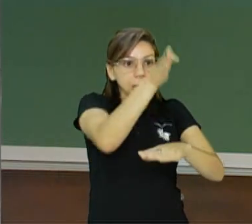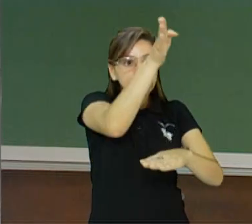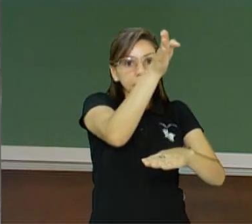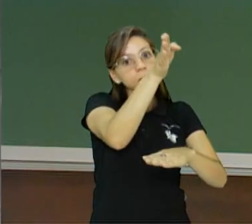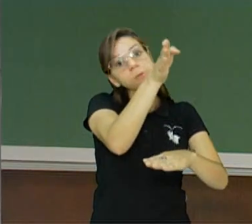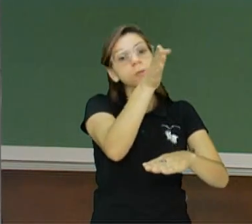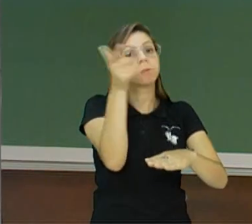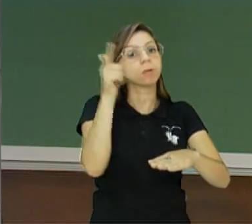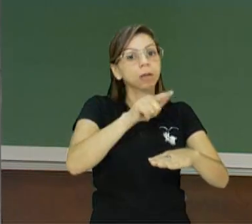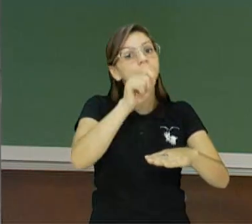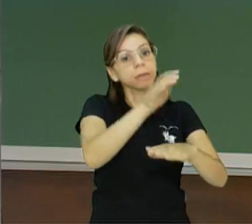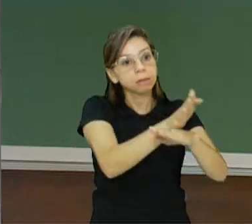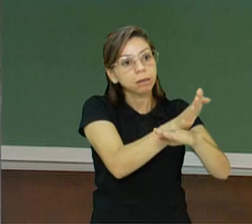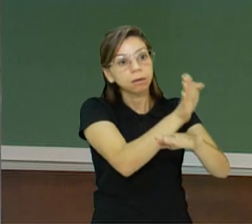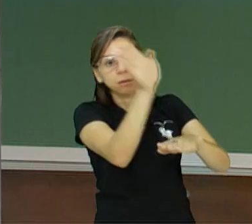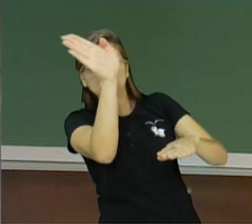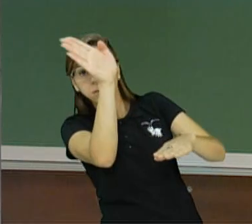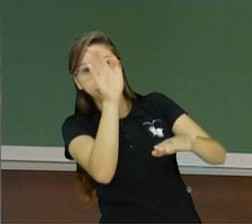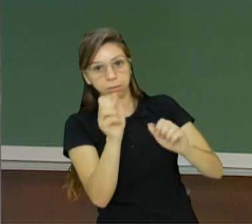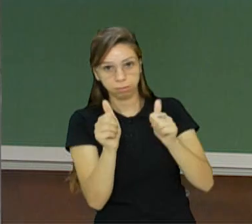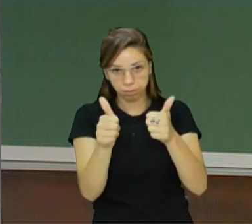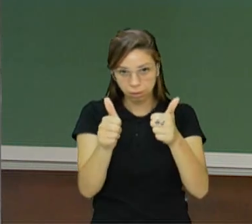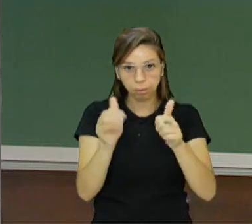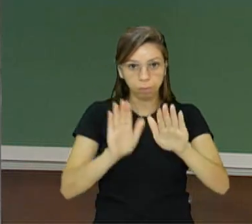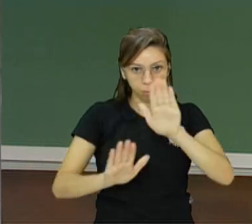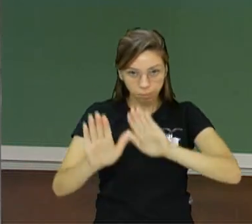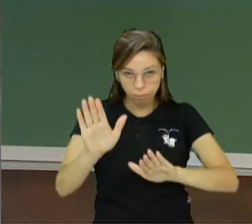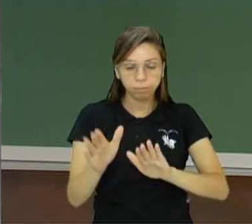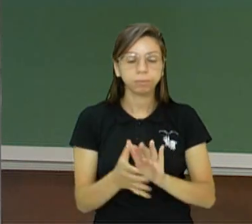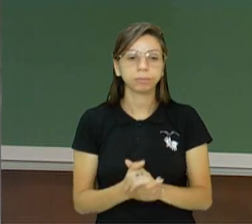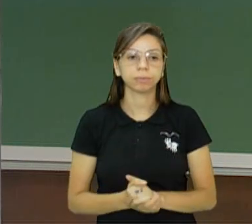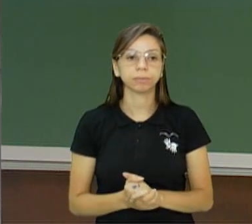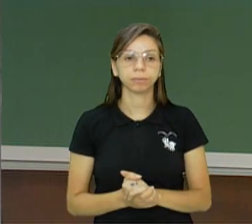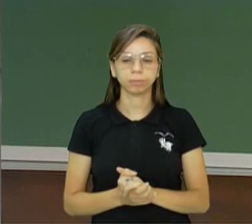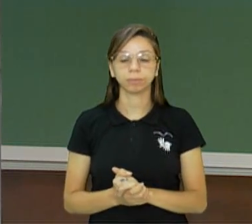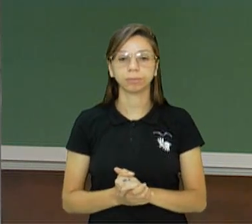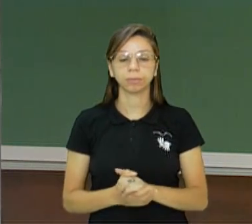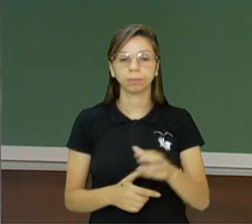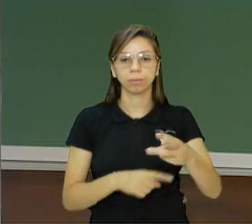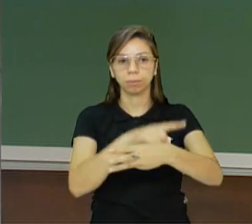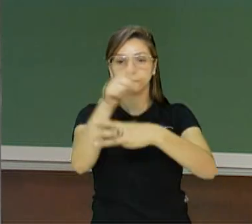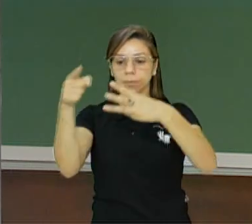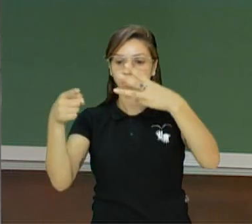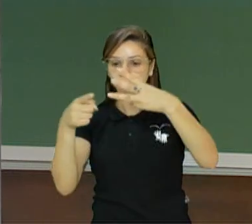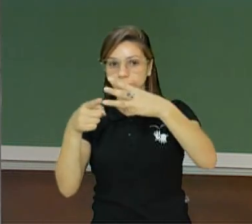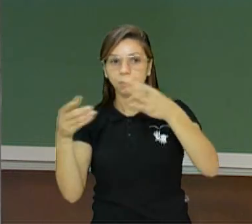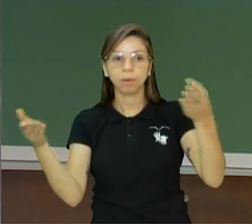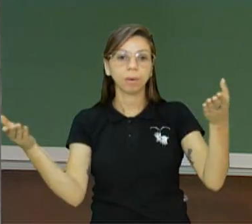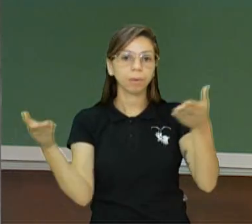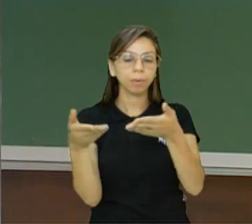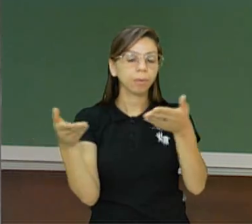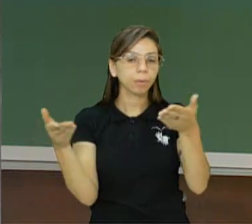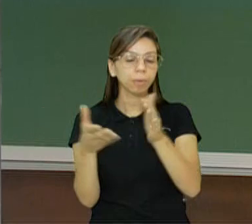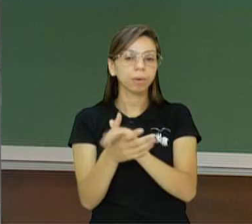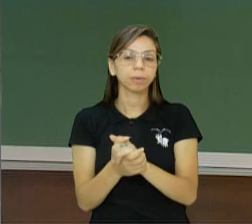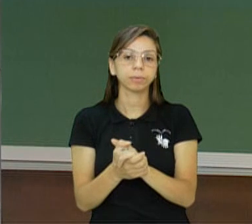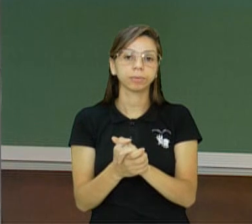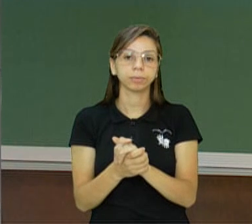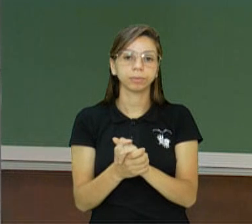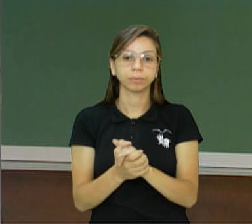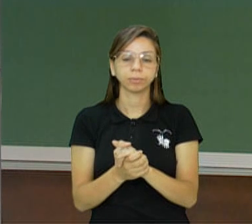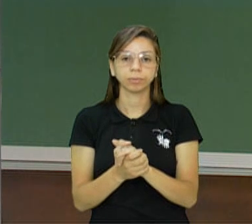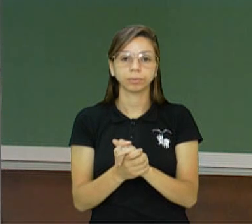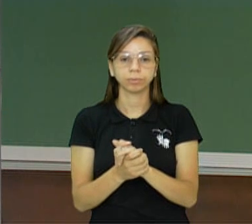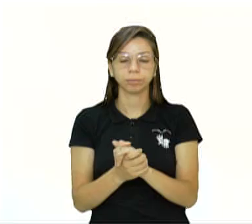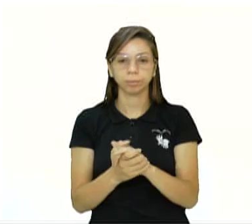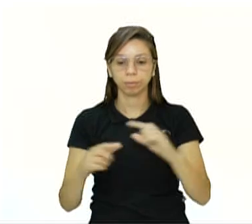hein? Muito cuidado! Vamos para o próximo passo. O passo 3, ó. Agora, coloque uma jujuba juntando